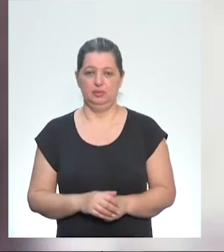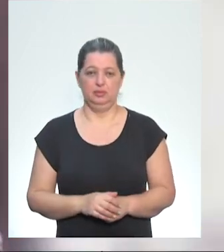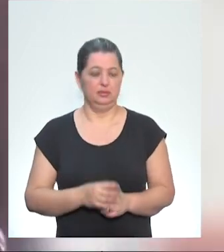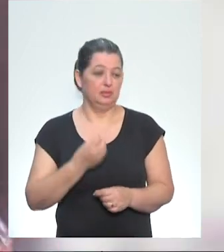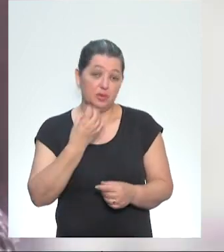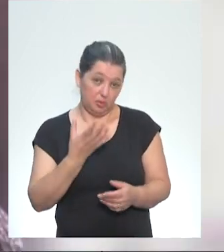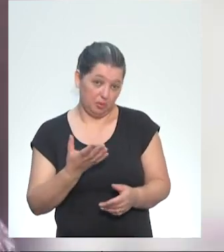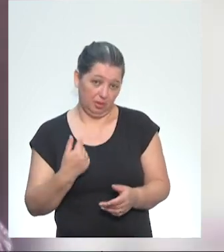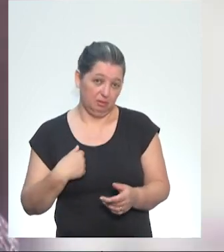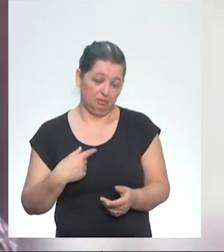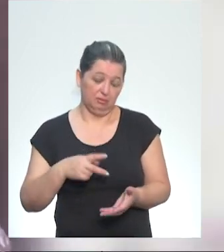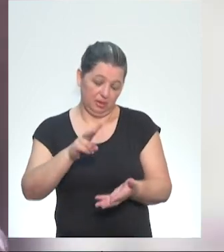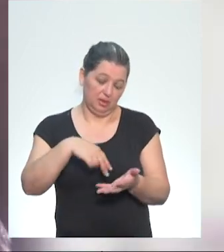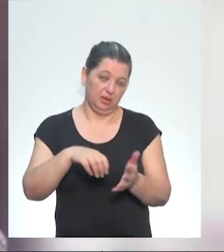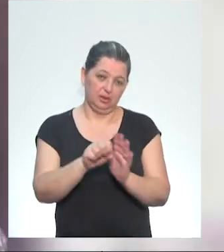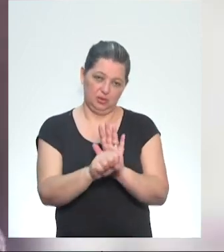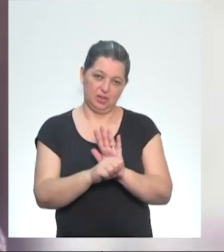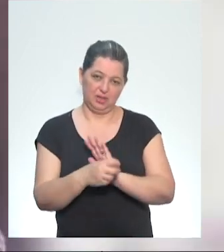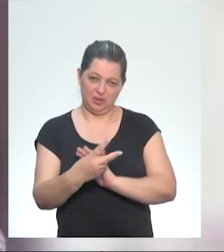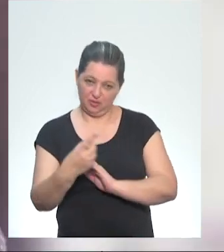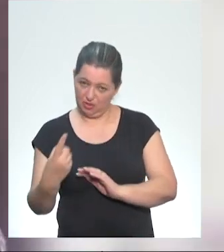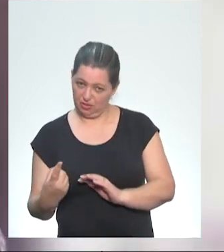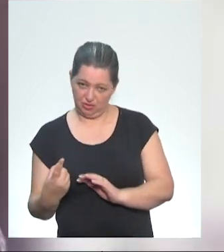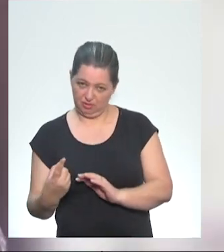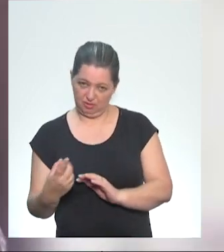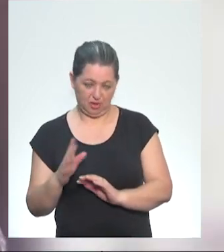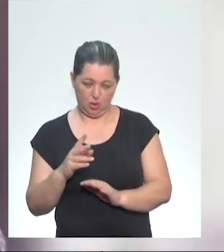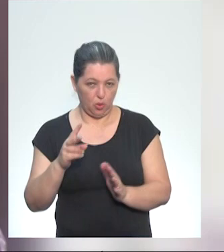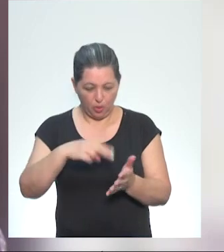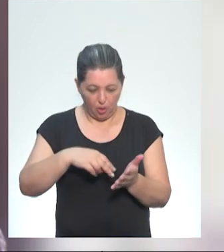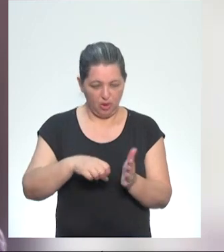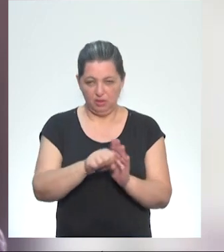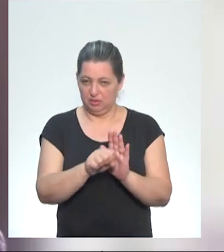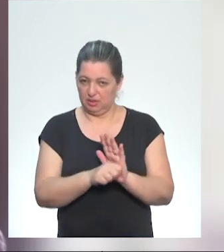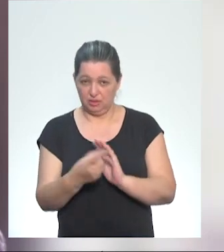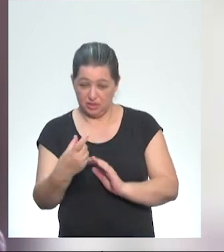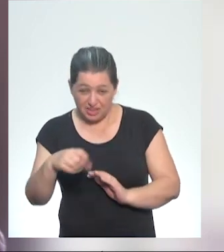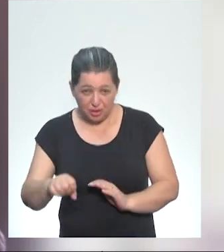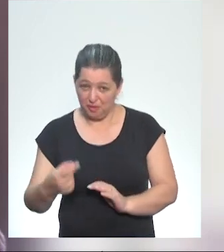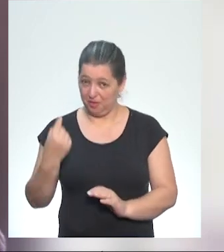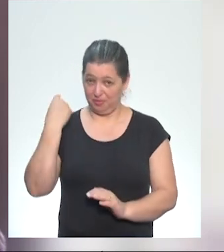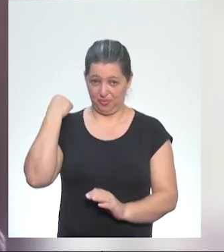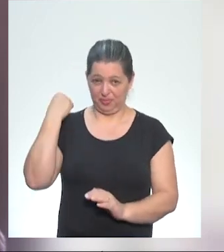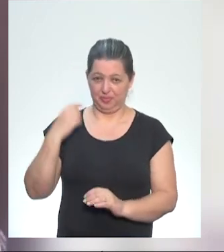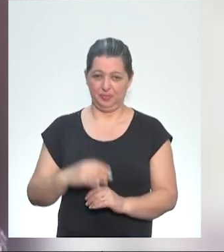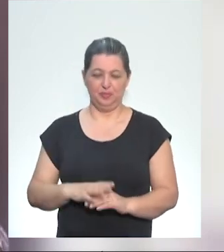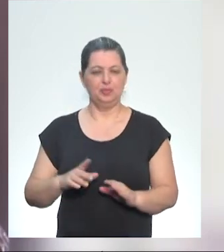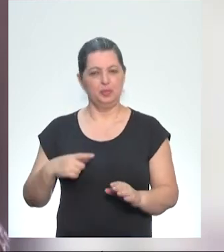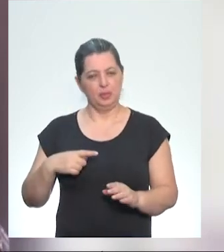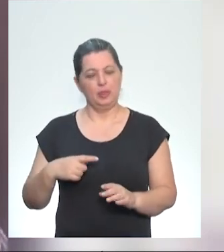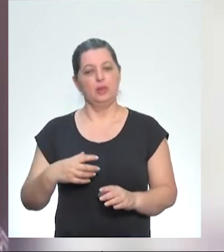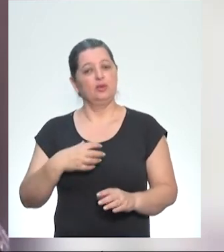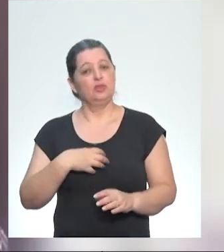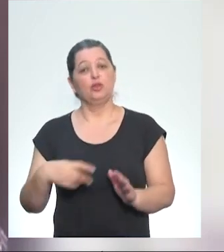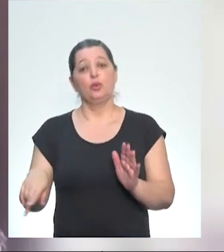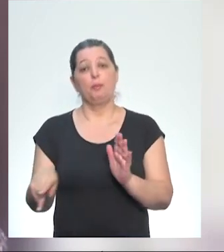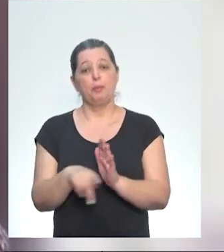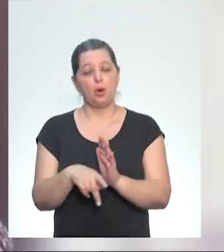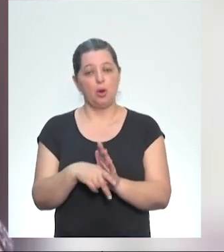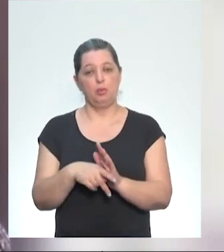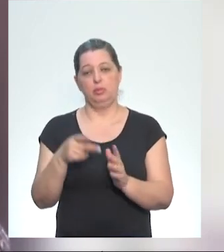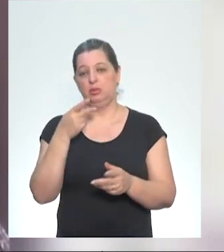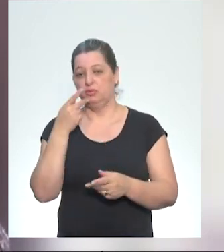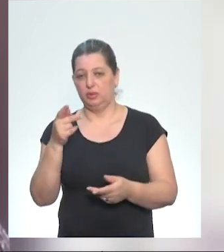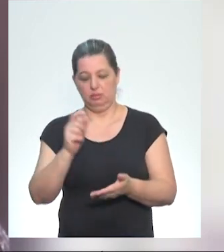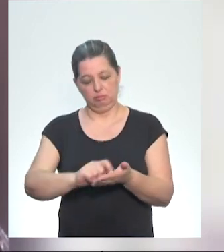livro no século XXI, não li esse livro no século XIX, mas assim, ela tem uma primazia da palavra, de todo o domínio, então